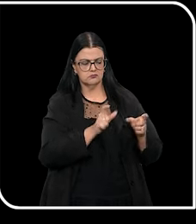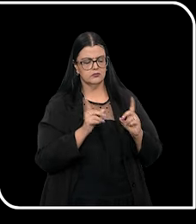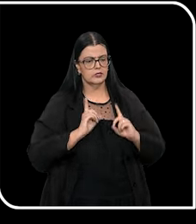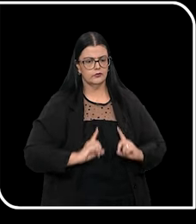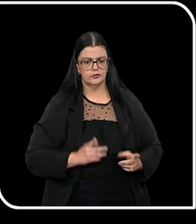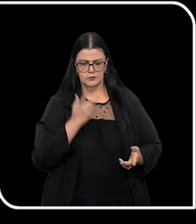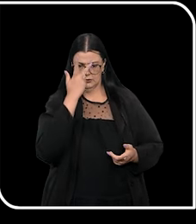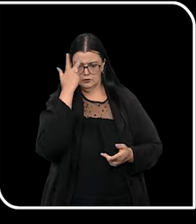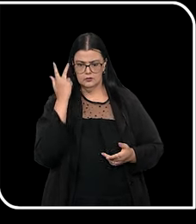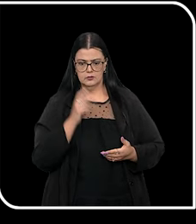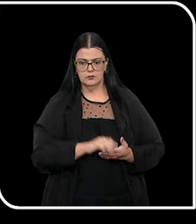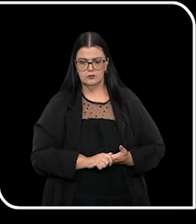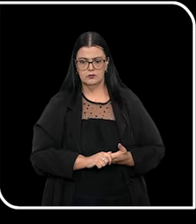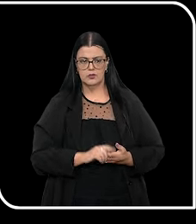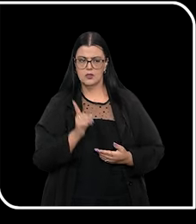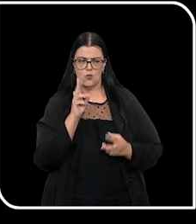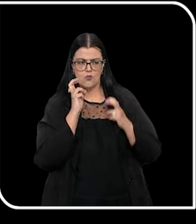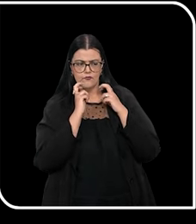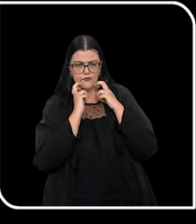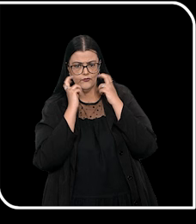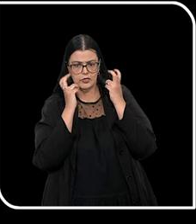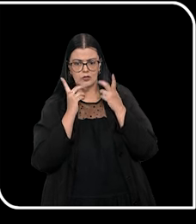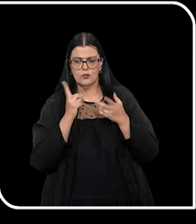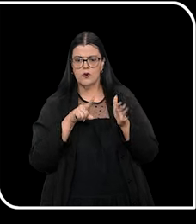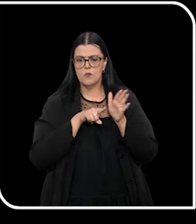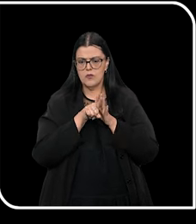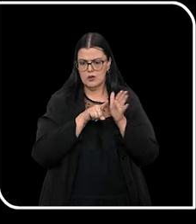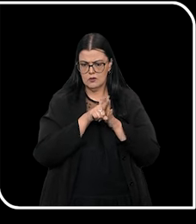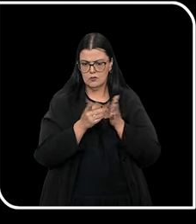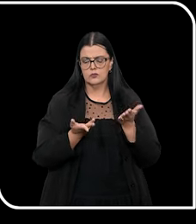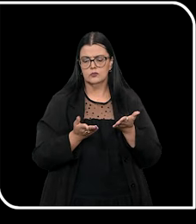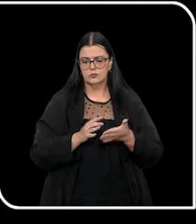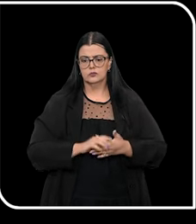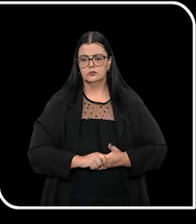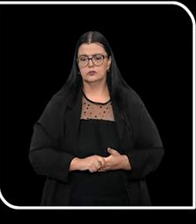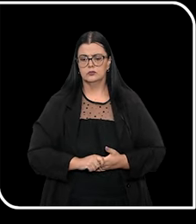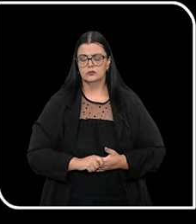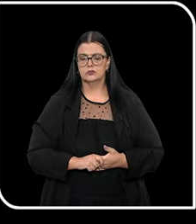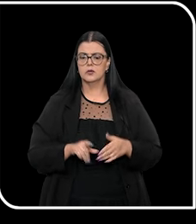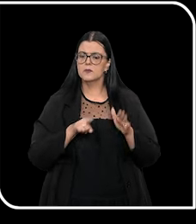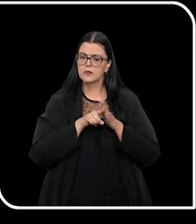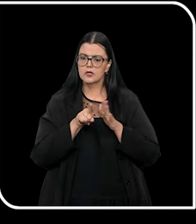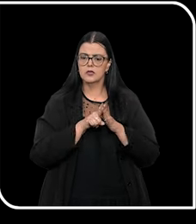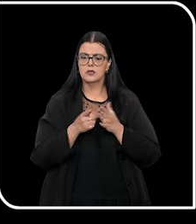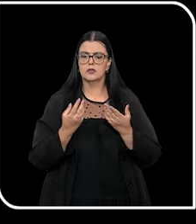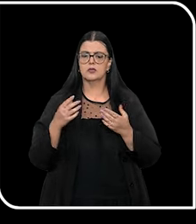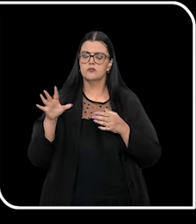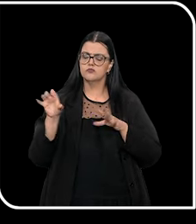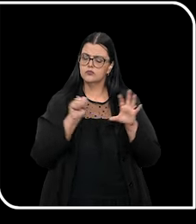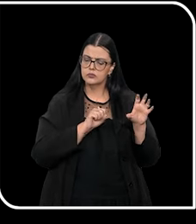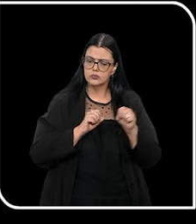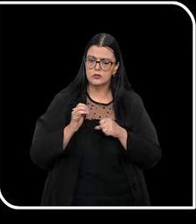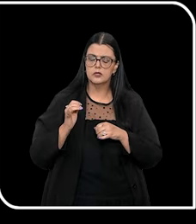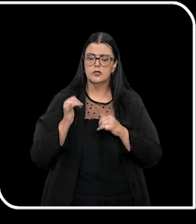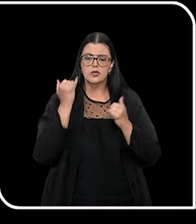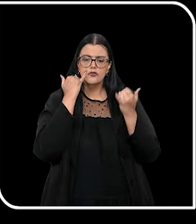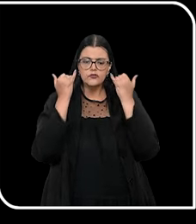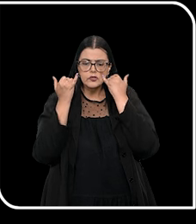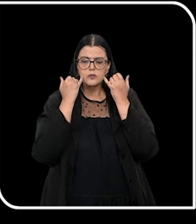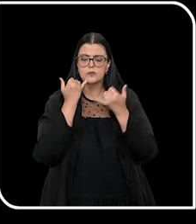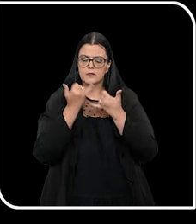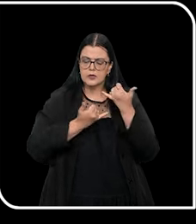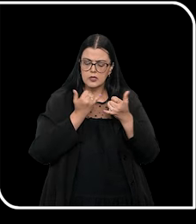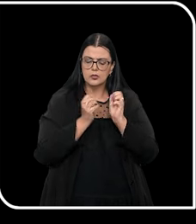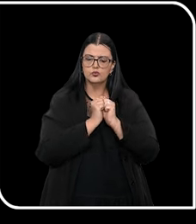tem deficiência não se constranjam sabe de fazer perguntas façam perguntas busquem tá na praça